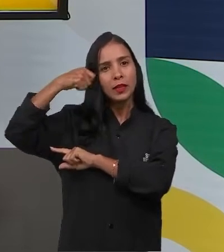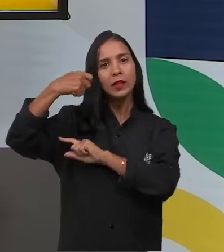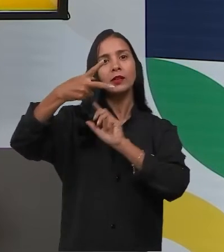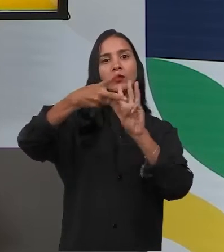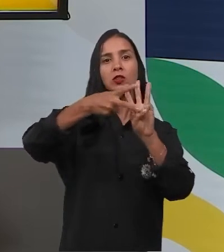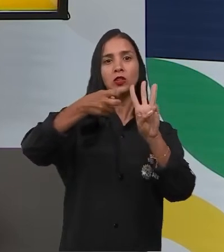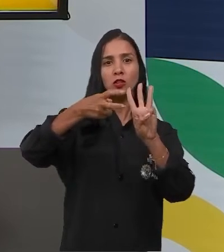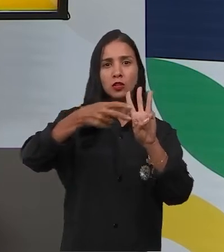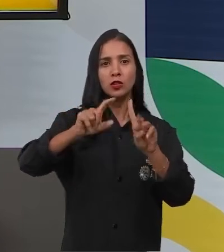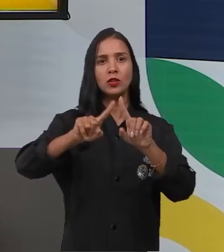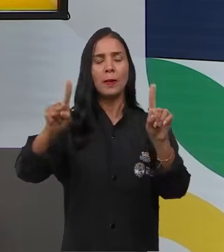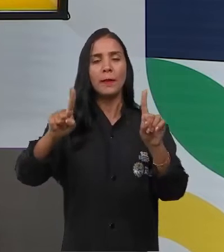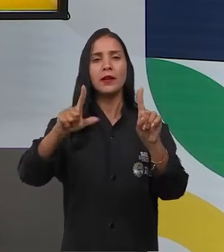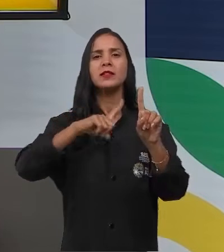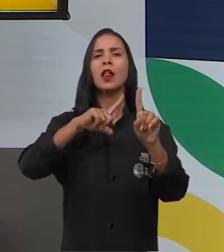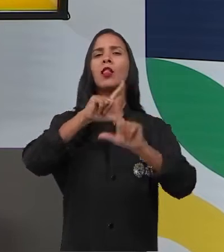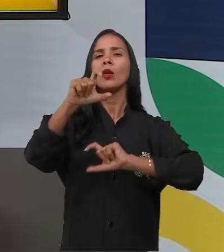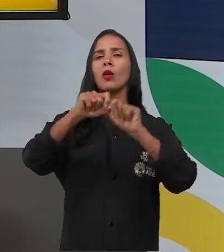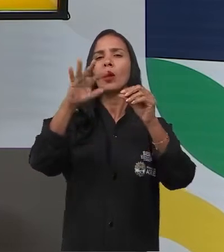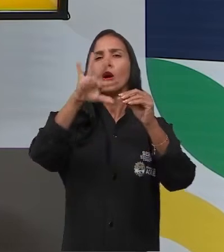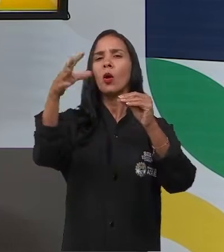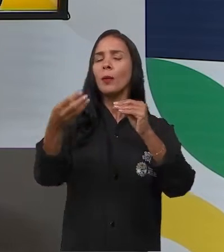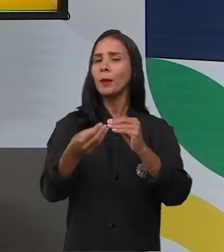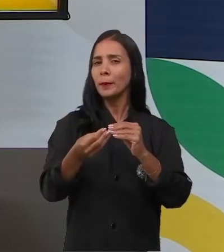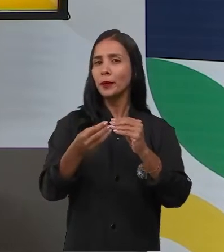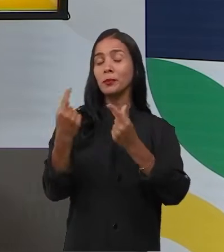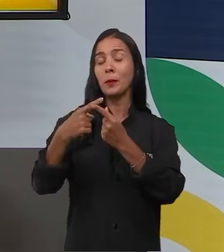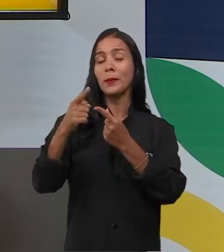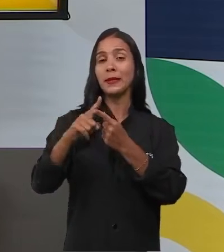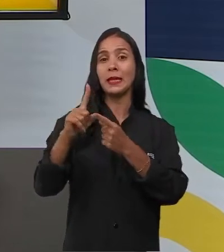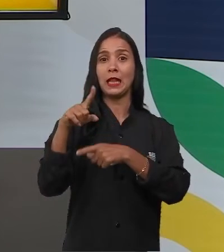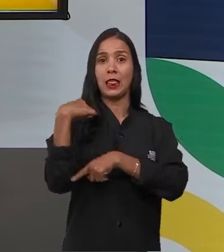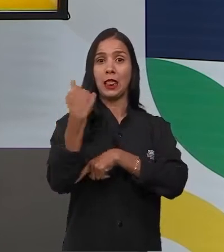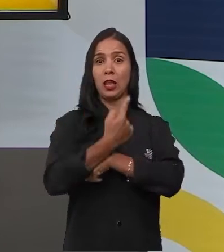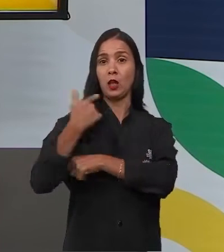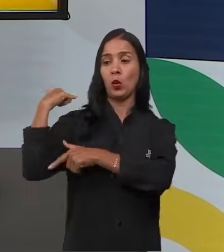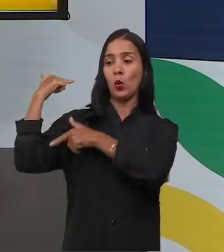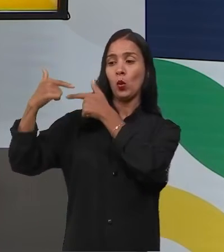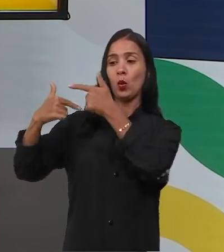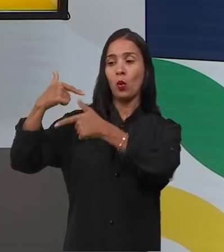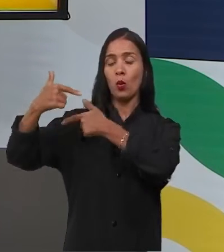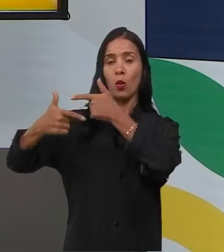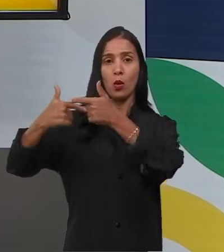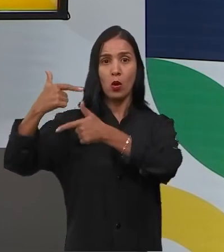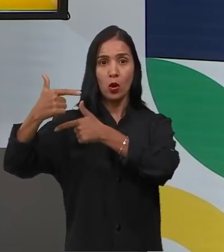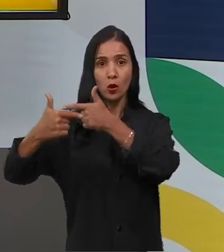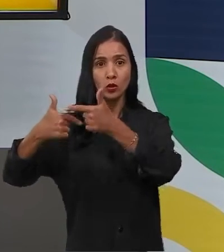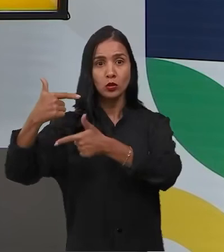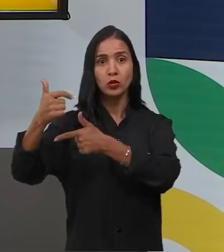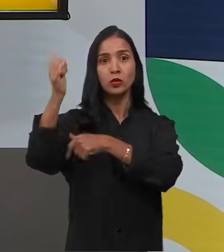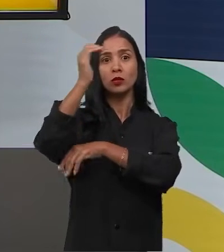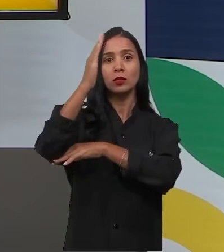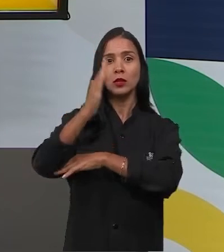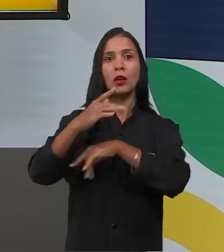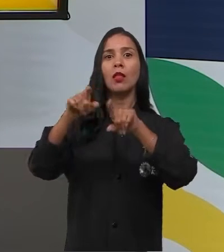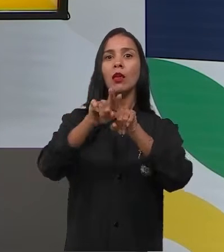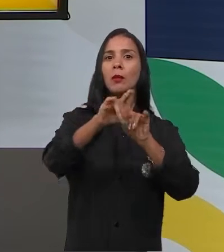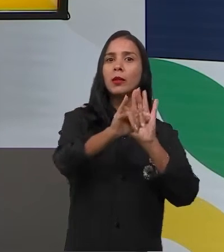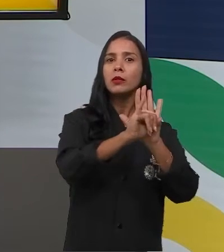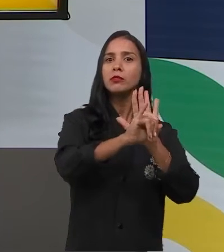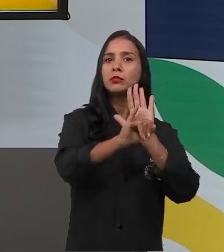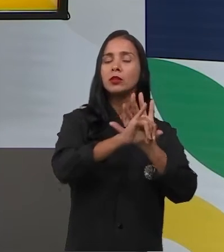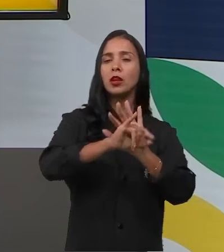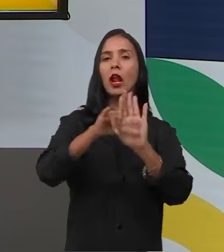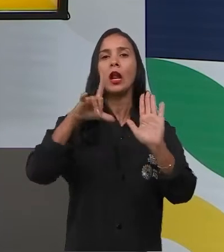O que temos de adendo é que dentro da nossa construção, da nossa formação, aquela parte que eu falei identitária,